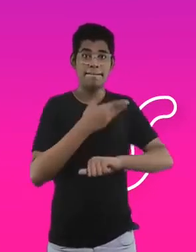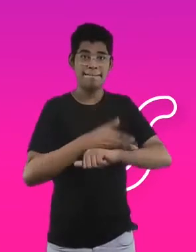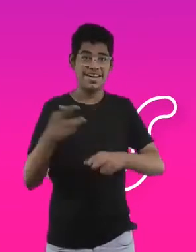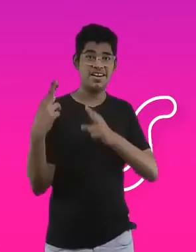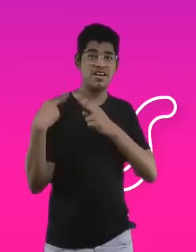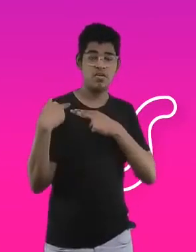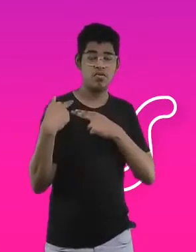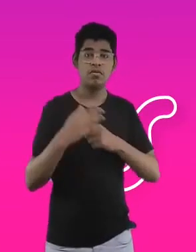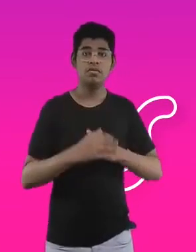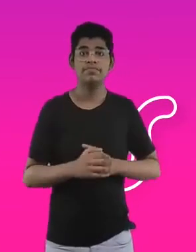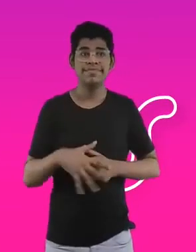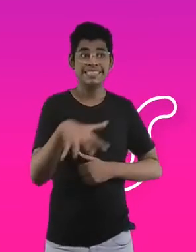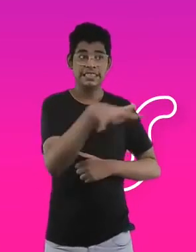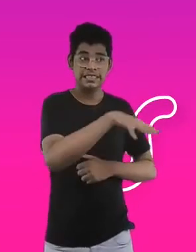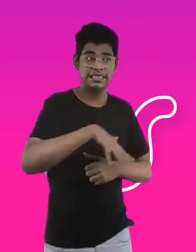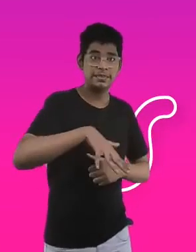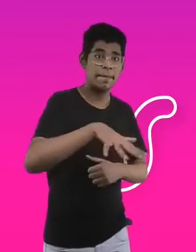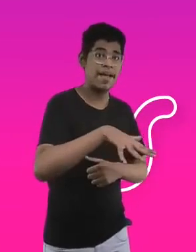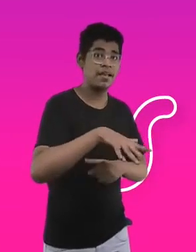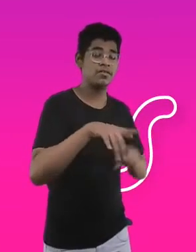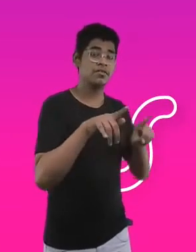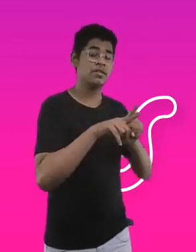espaço, né, da história que foi